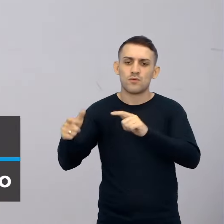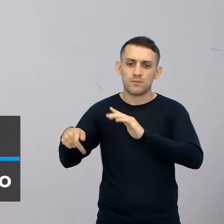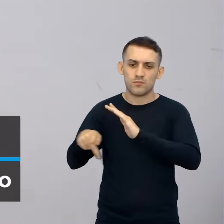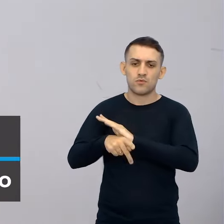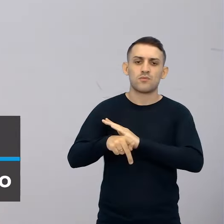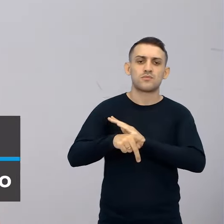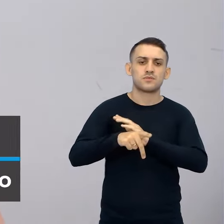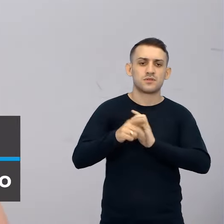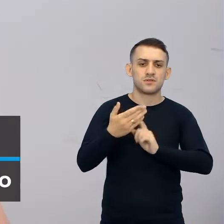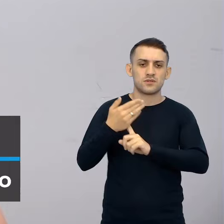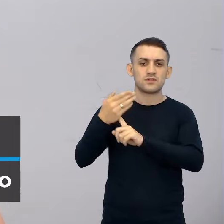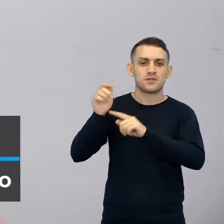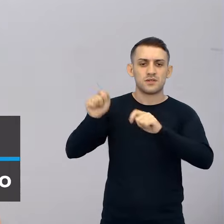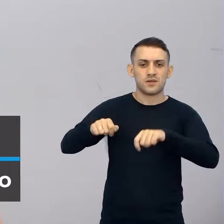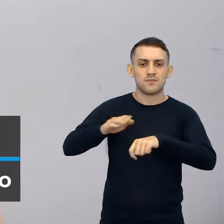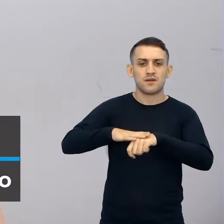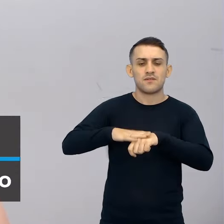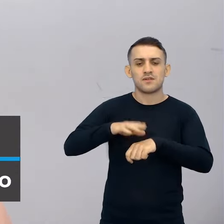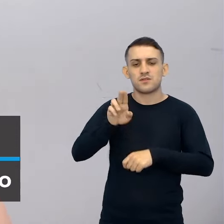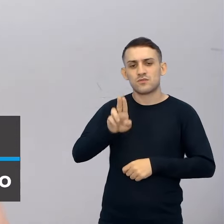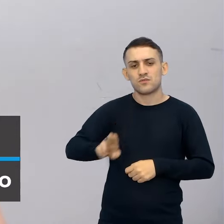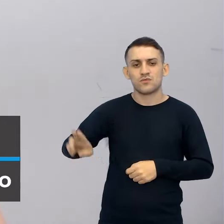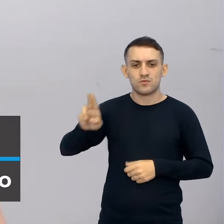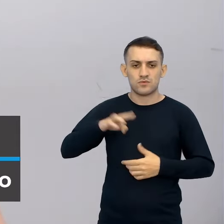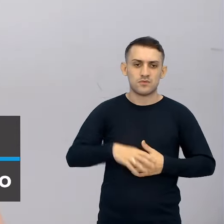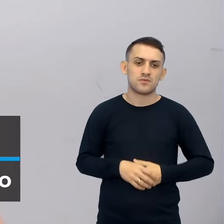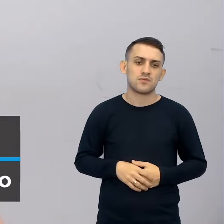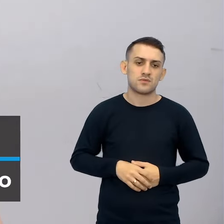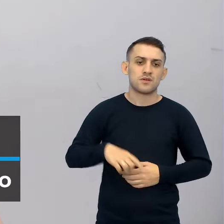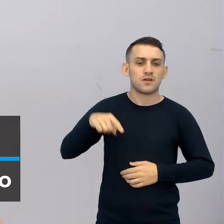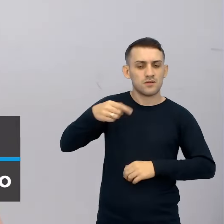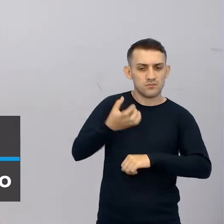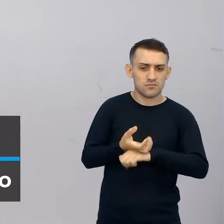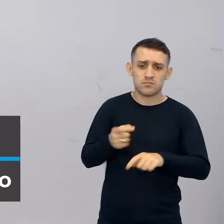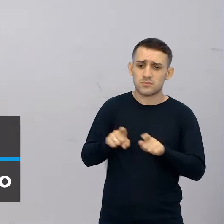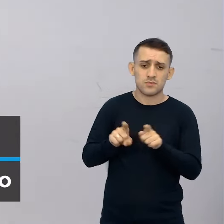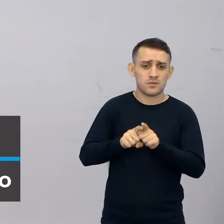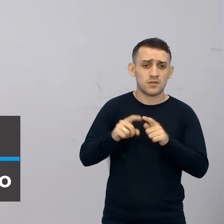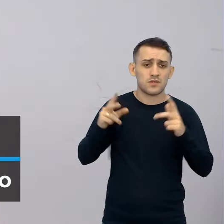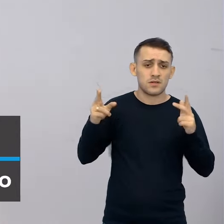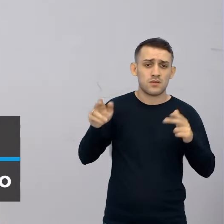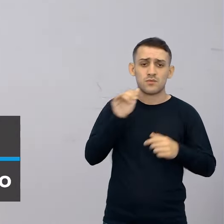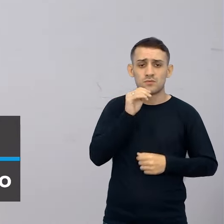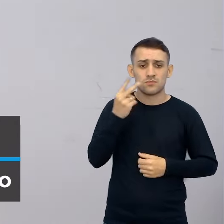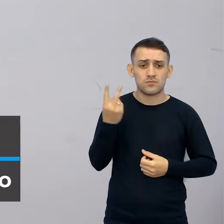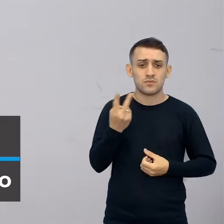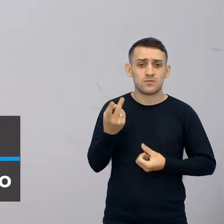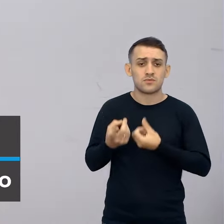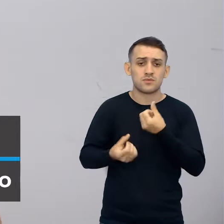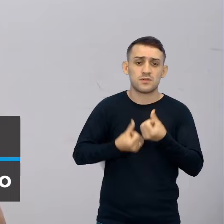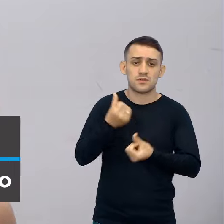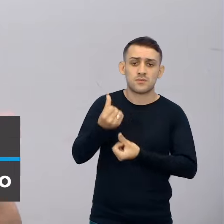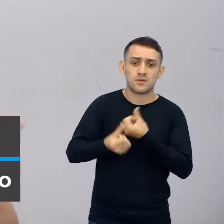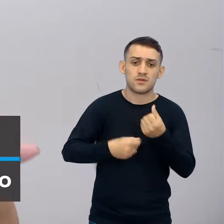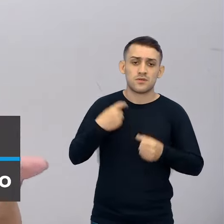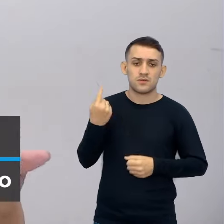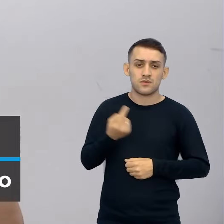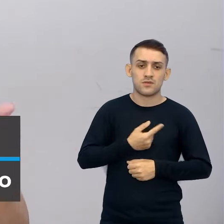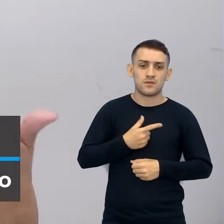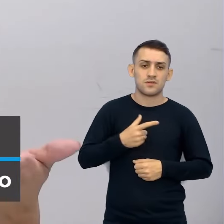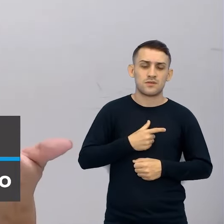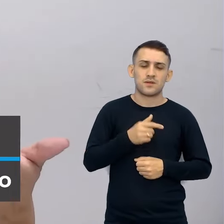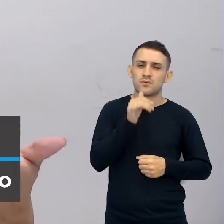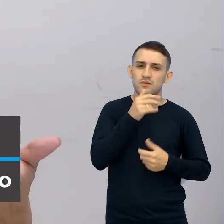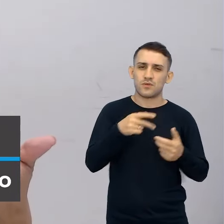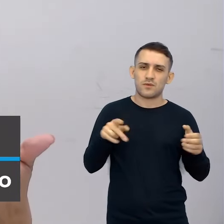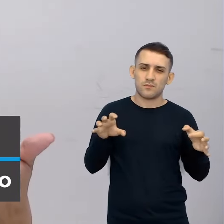computador, mas o que eu faço com ele. Então, no nosso componente é a mesma coisa. Então, no segundo semestre, quando a gente traz a coisa mais plugada, vamos